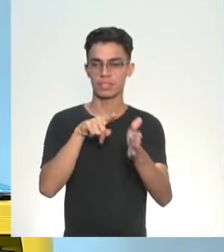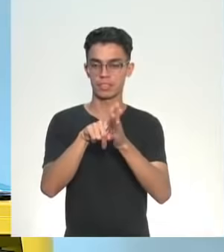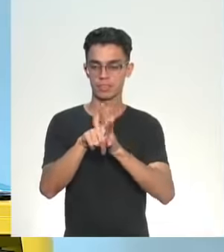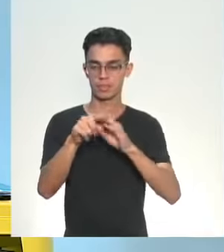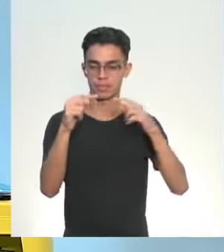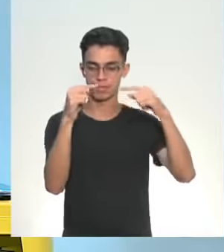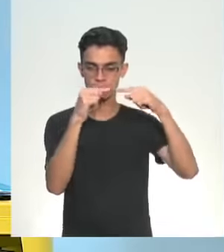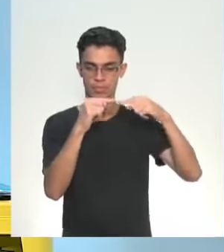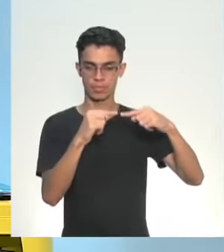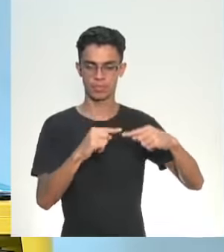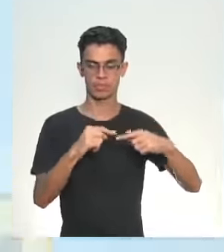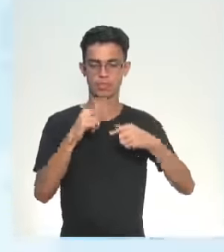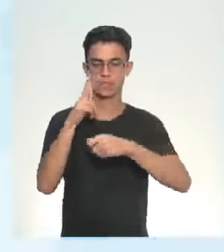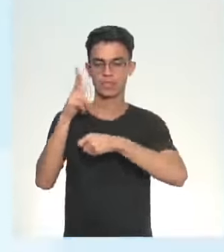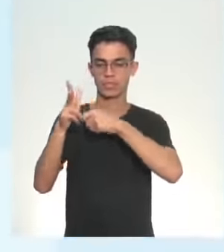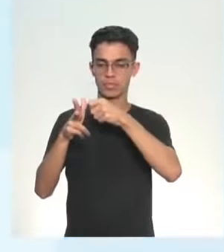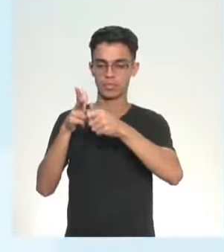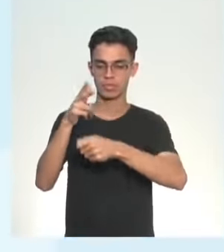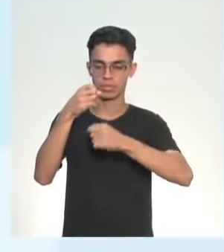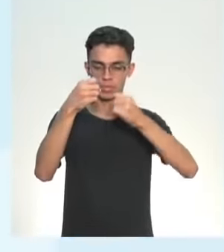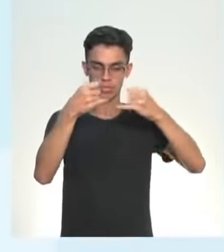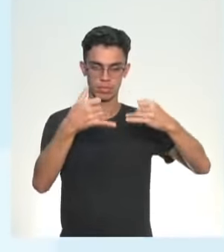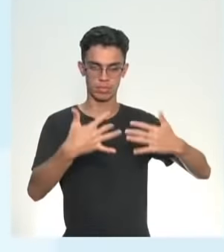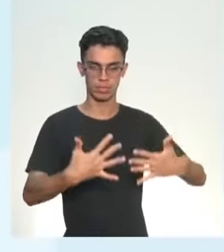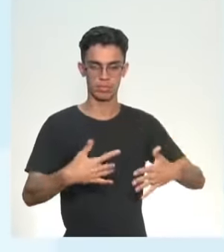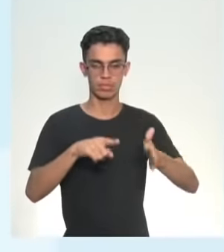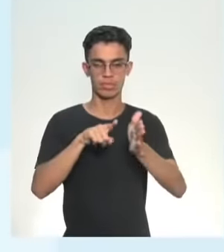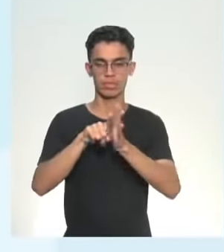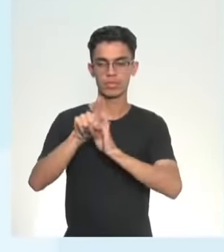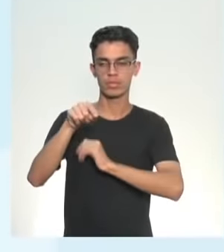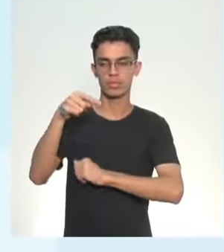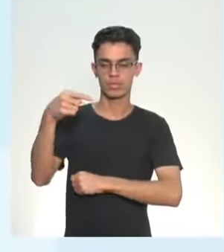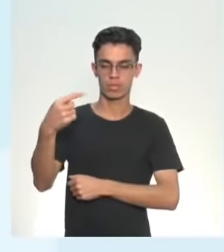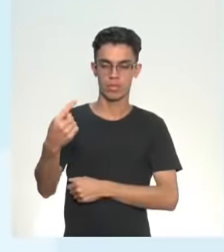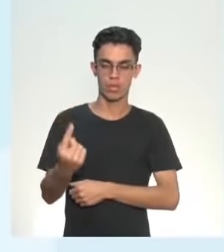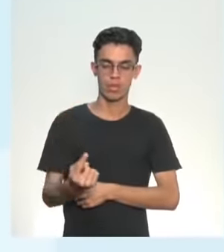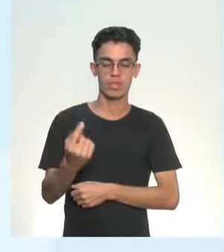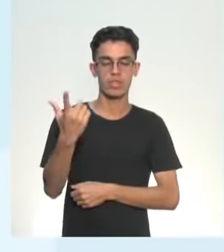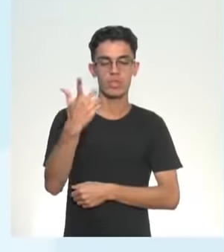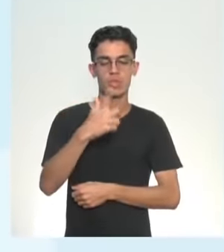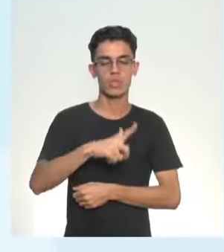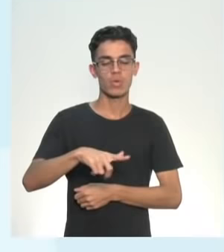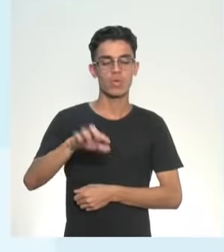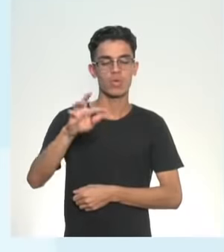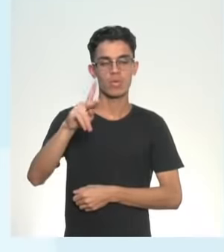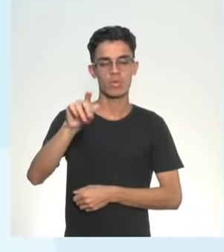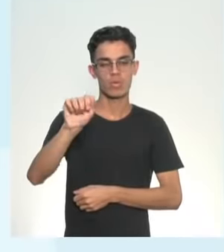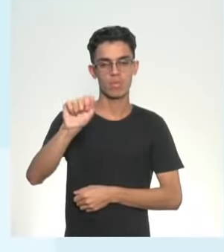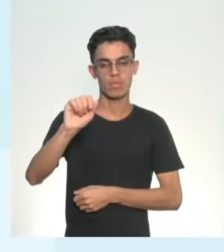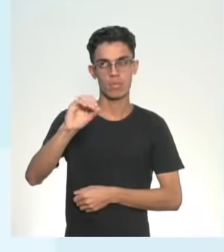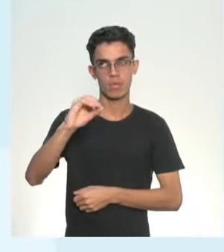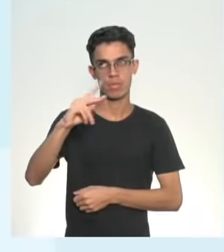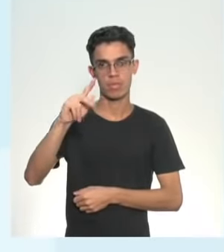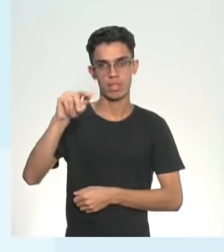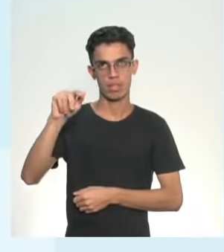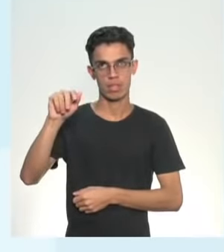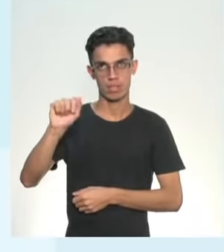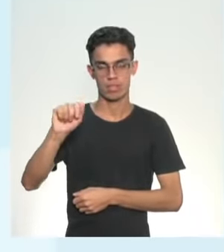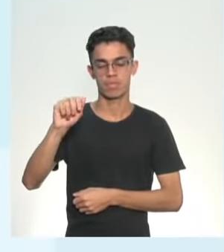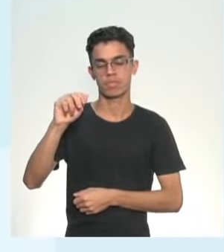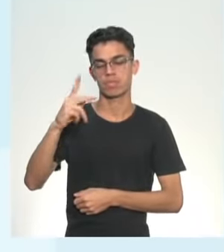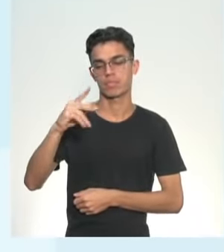relacionada aí a o vídeo deixa eu explicar pergunta para vocês daqui a pouco a gente solta novamente aí o papão ver se ele vai aparecer